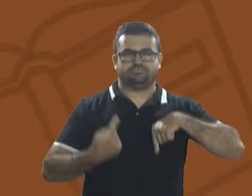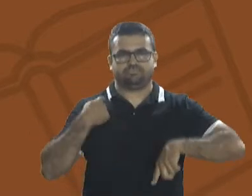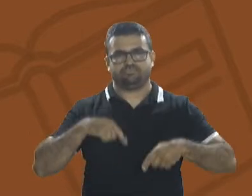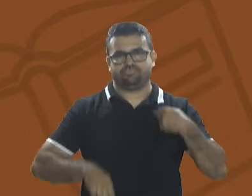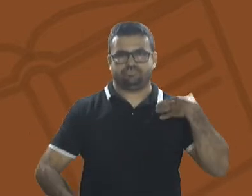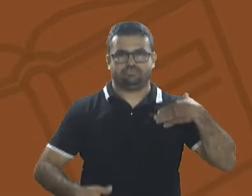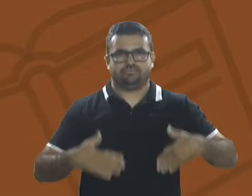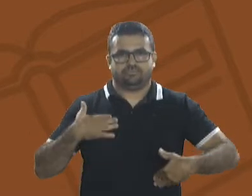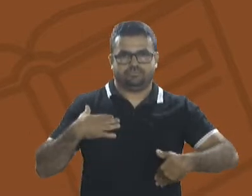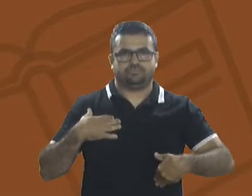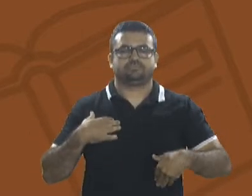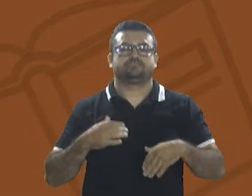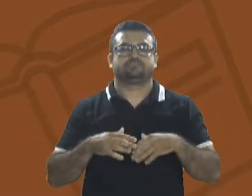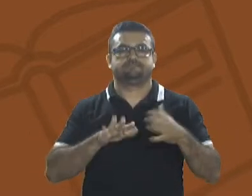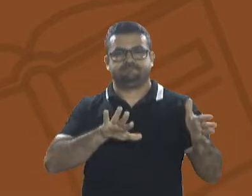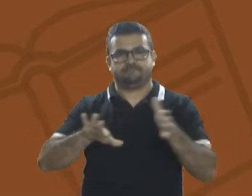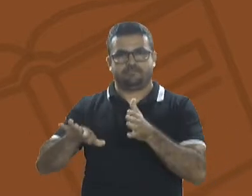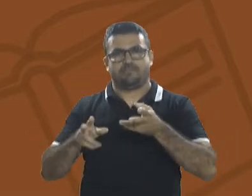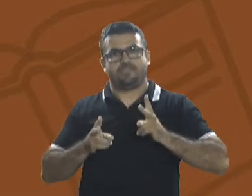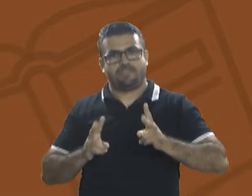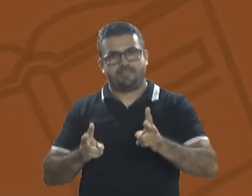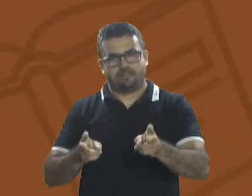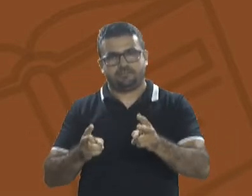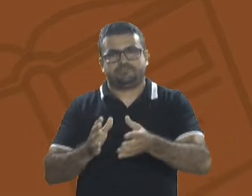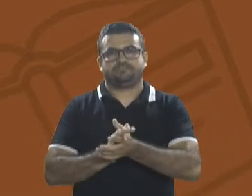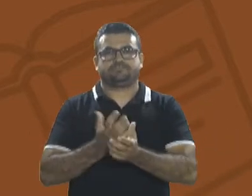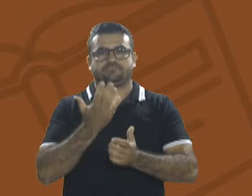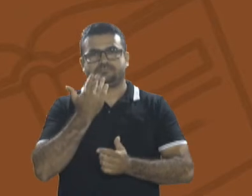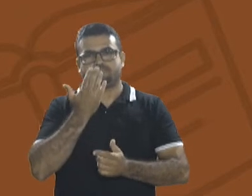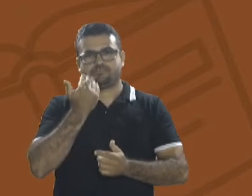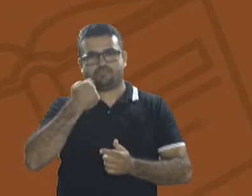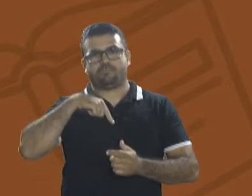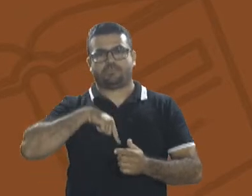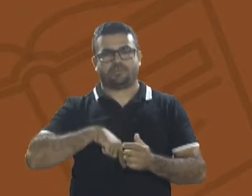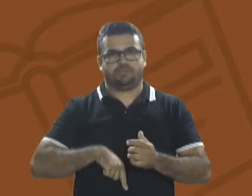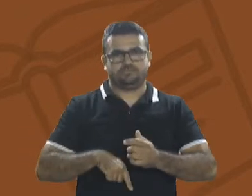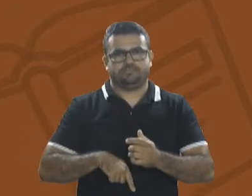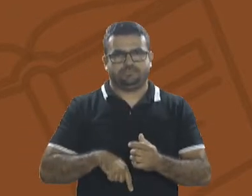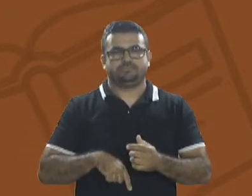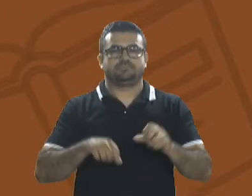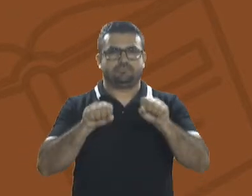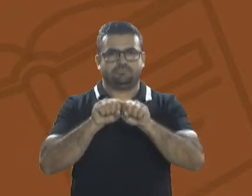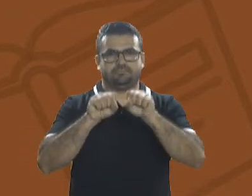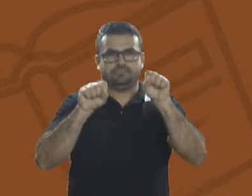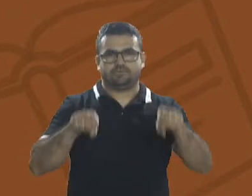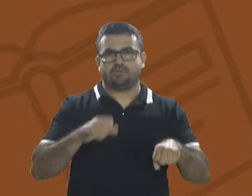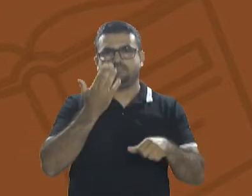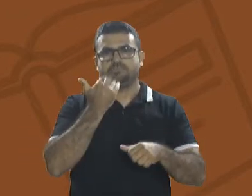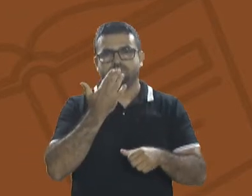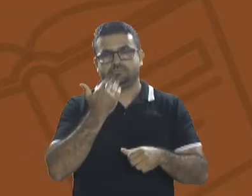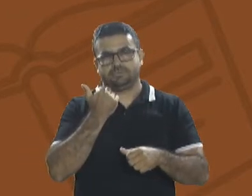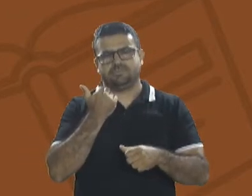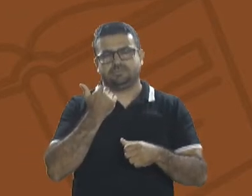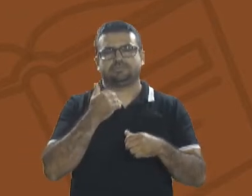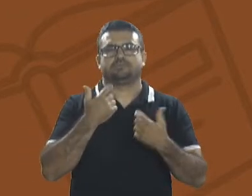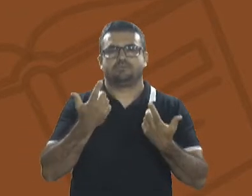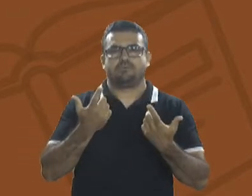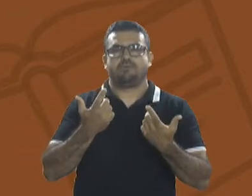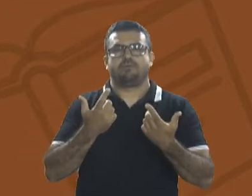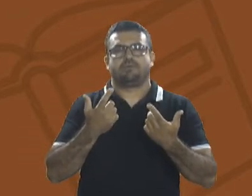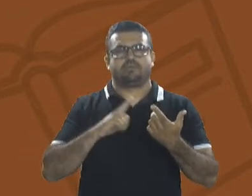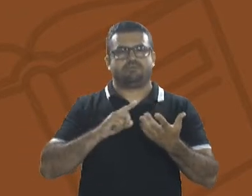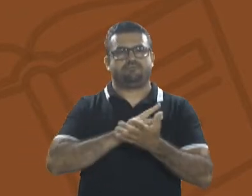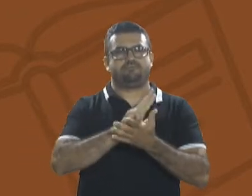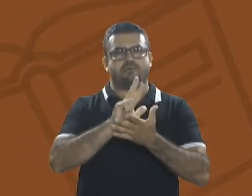Continuando, vamos falar agora sobre a digestão. Então, o sistema digestivo, ele é formado por